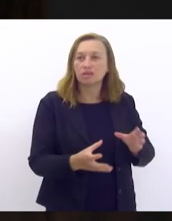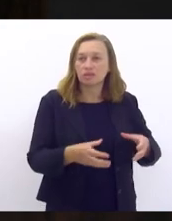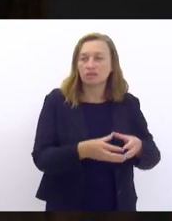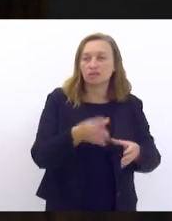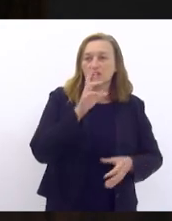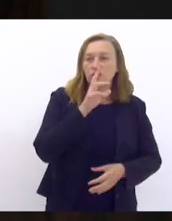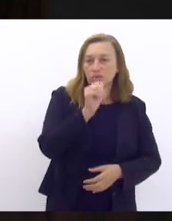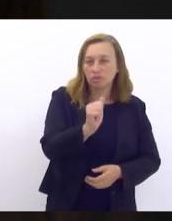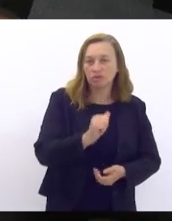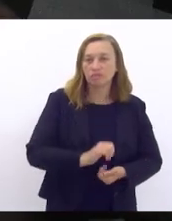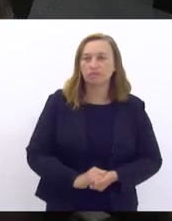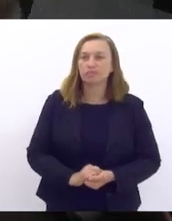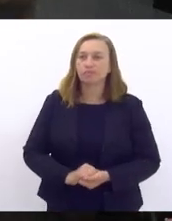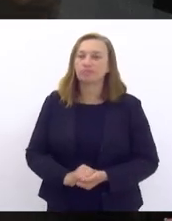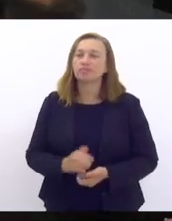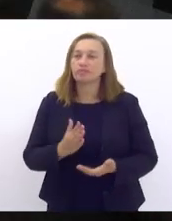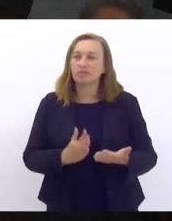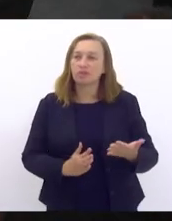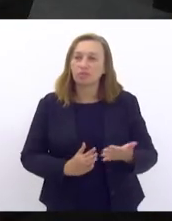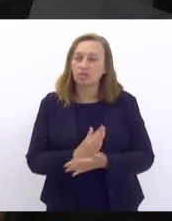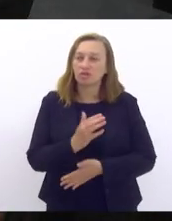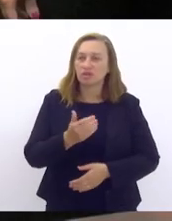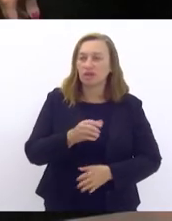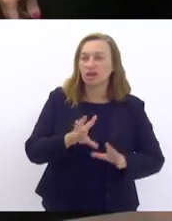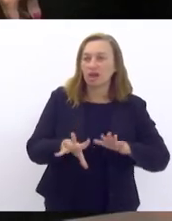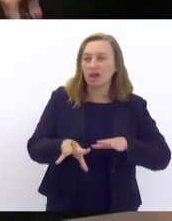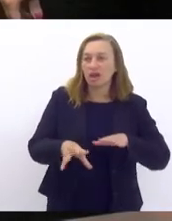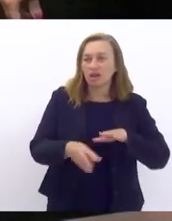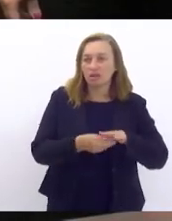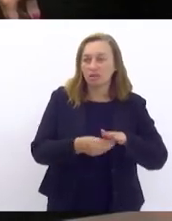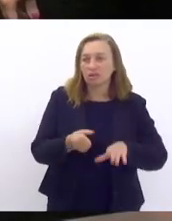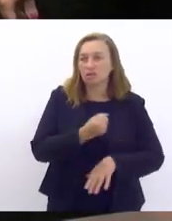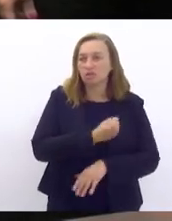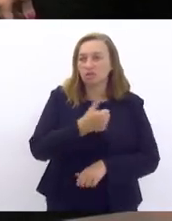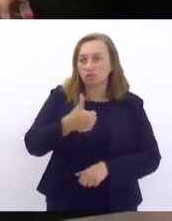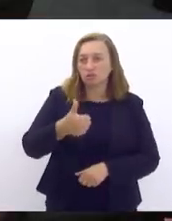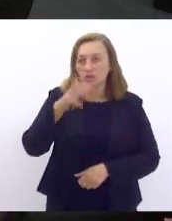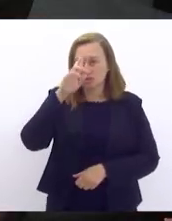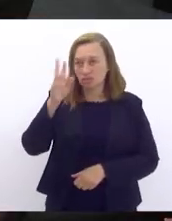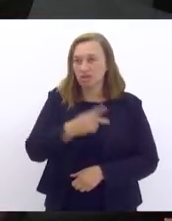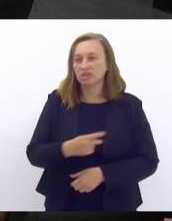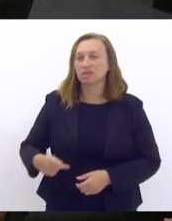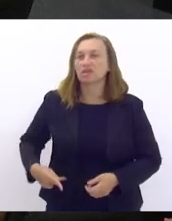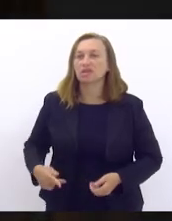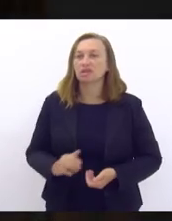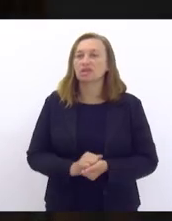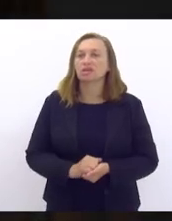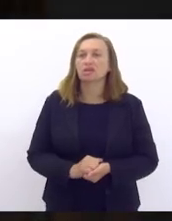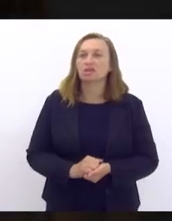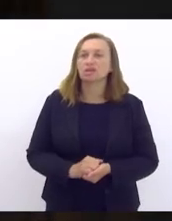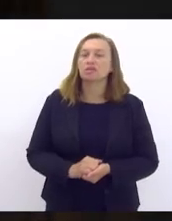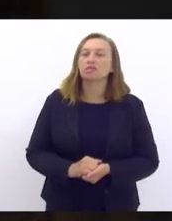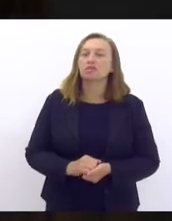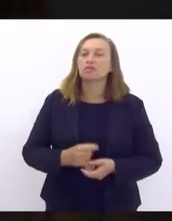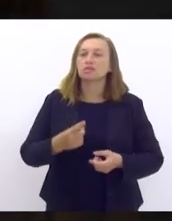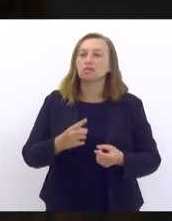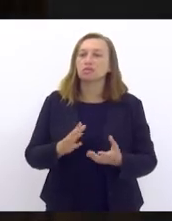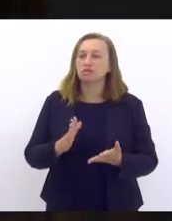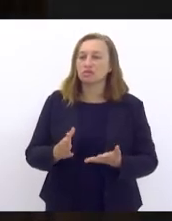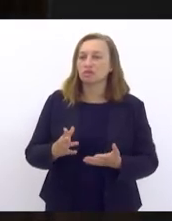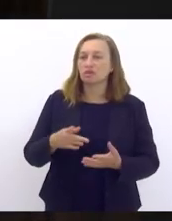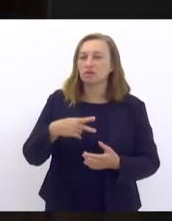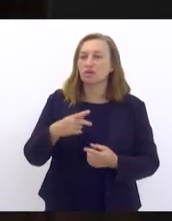Rodrigo Amorim. Favorável à emenda número 1, senhora presidente. Com os pareceres emitidos,